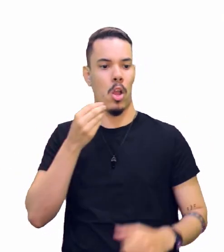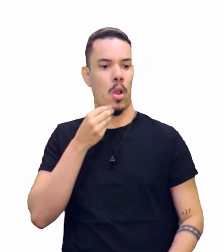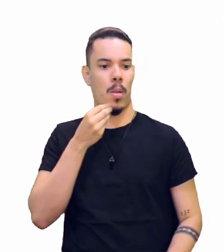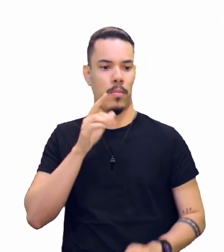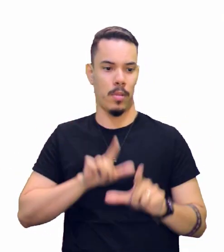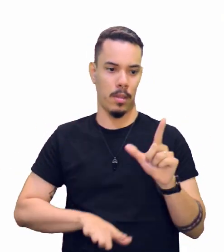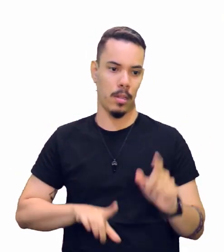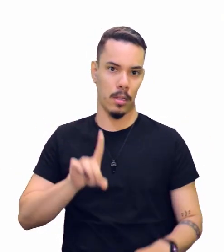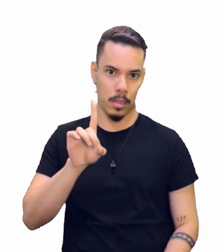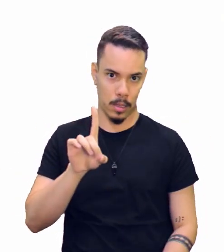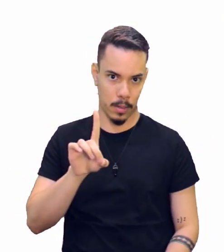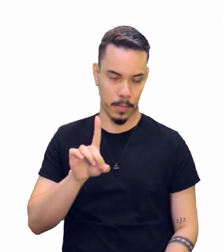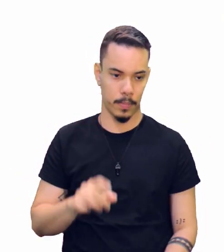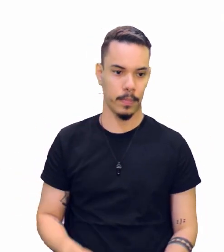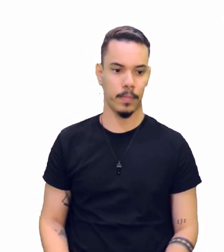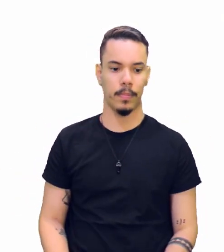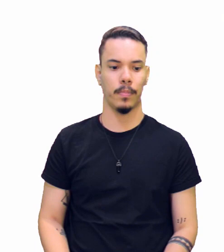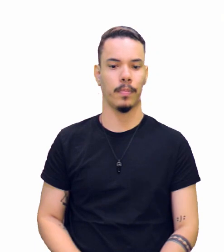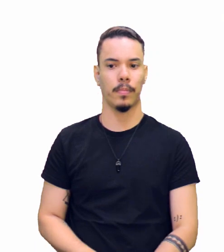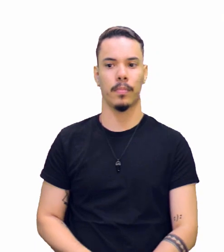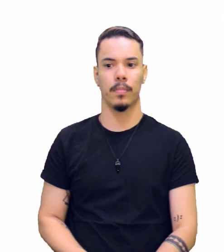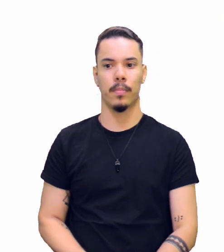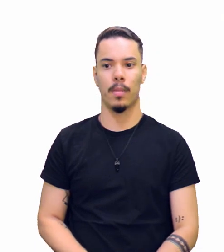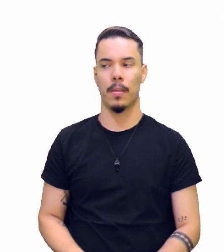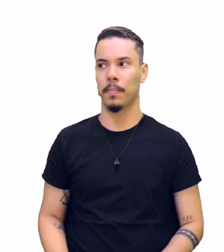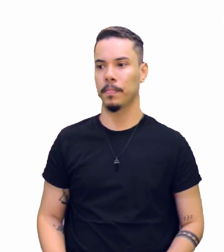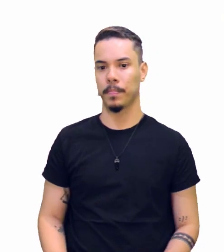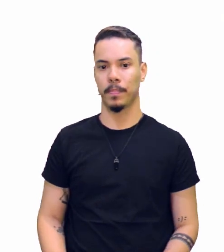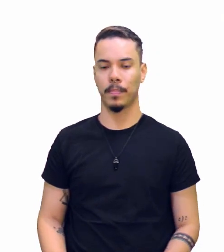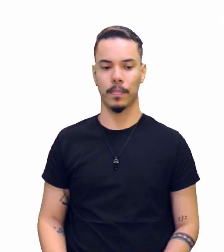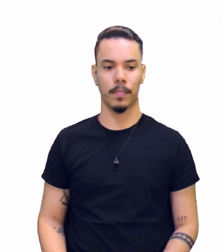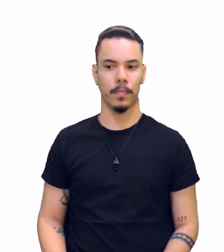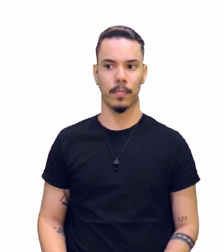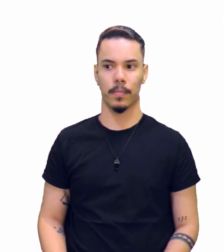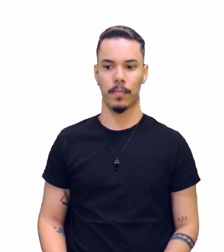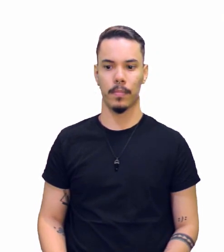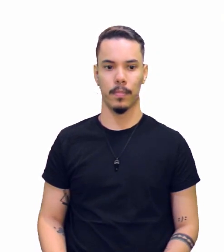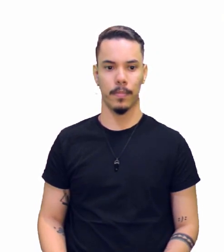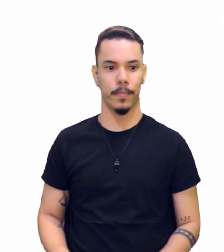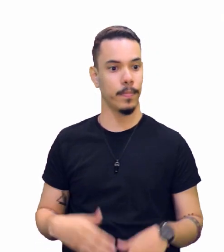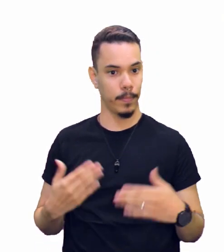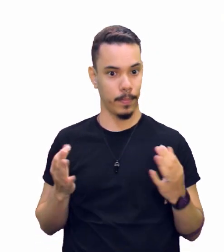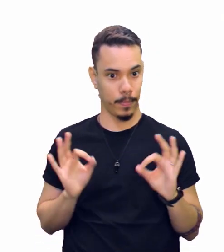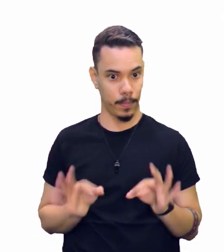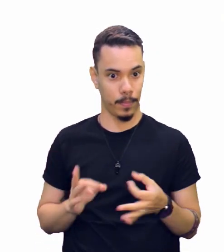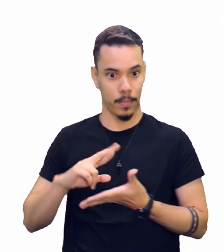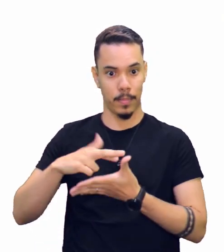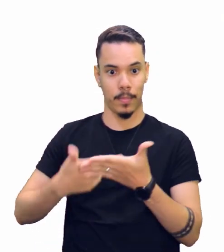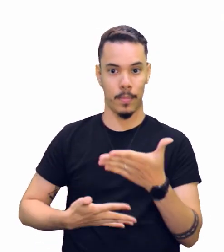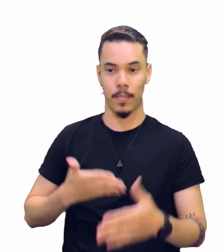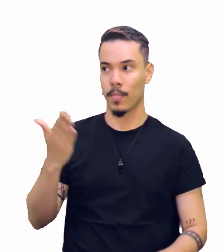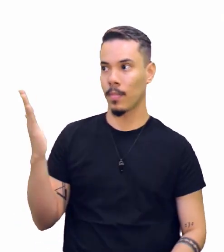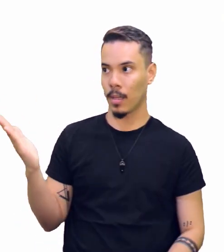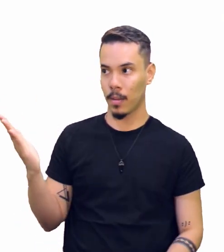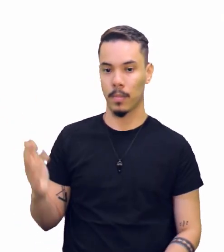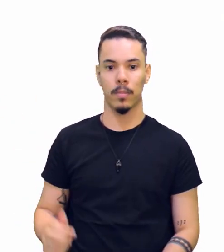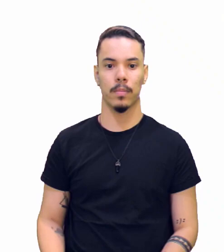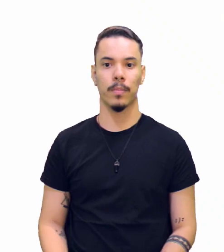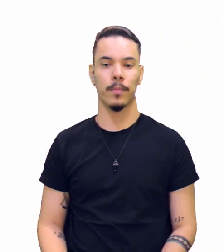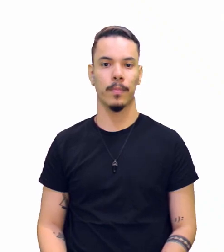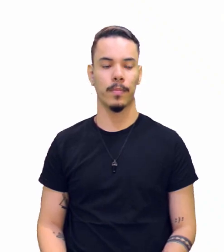B We like Reading comics everyday and That's it nossas referências aí para